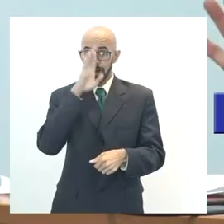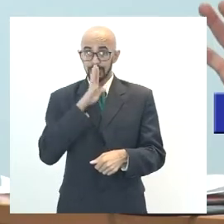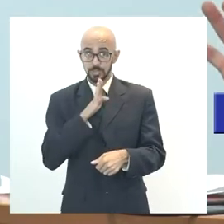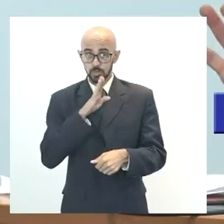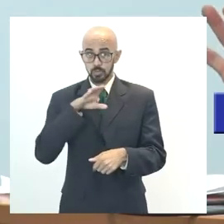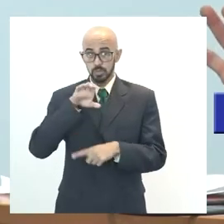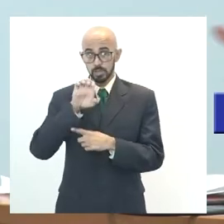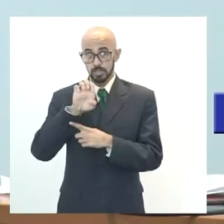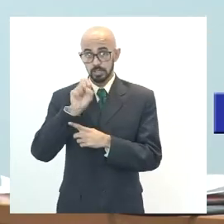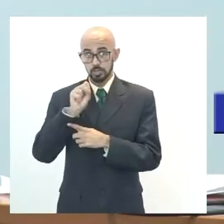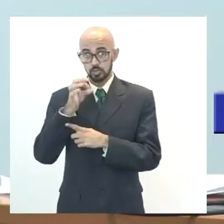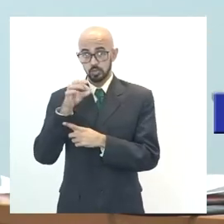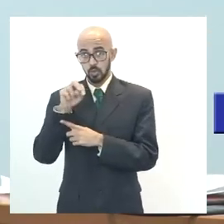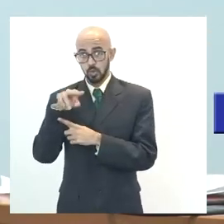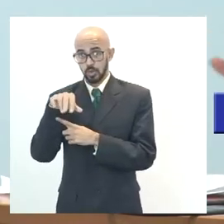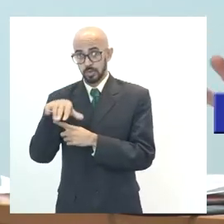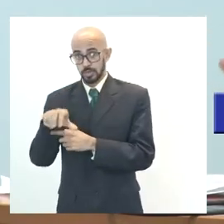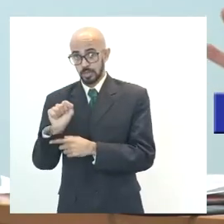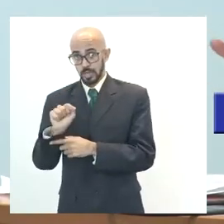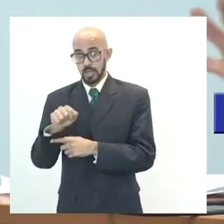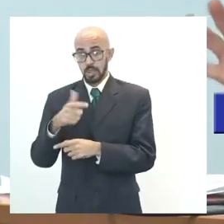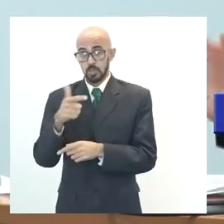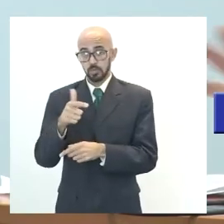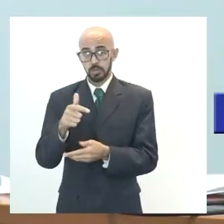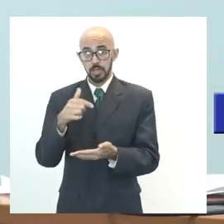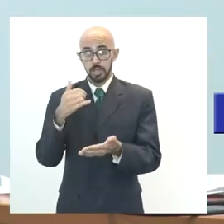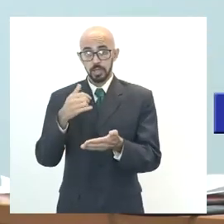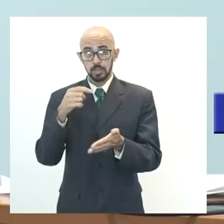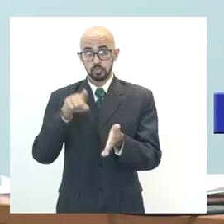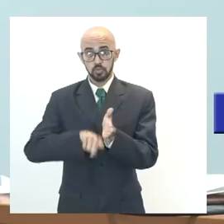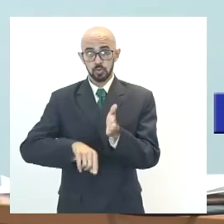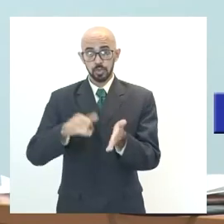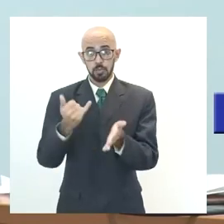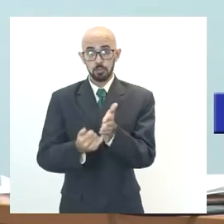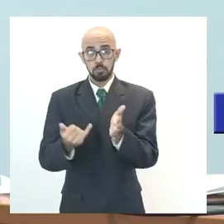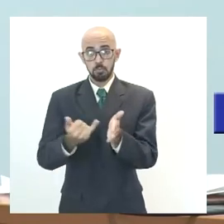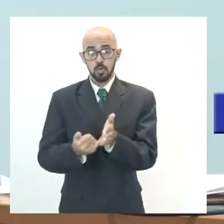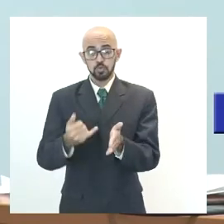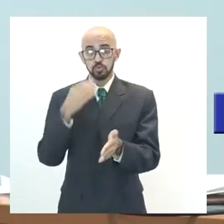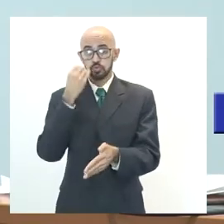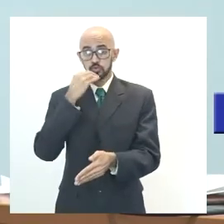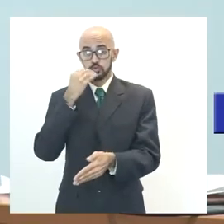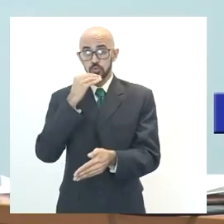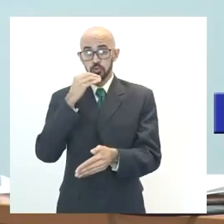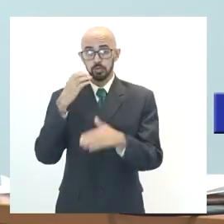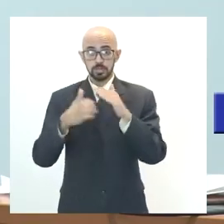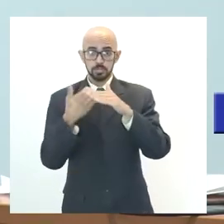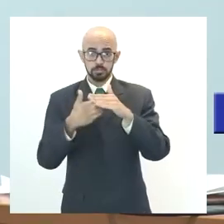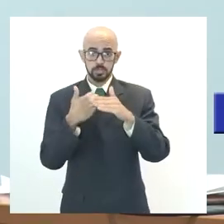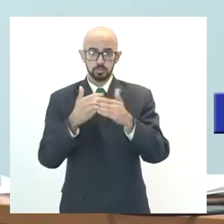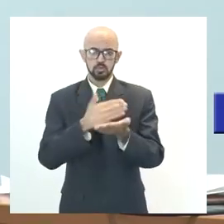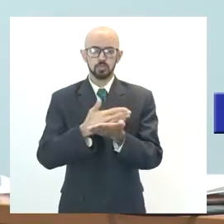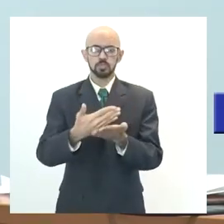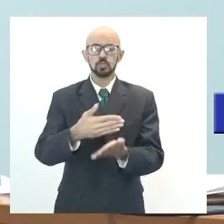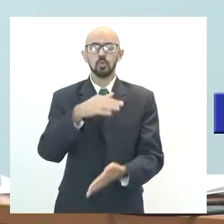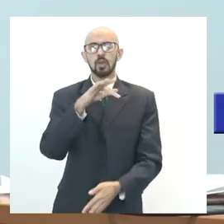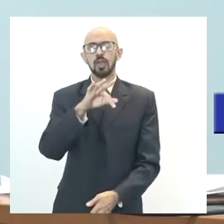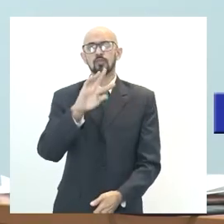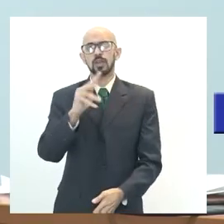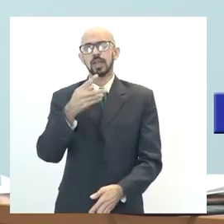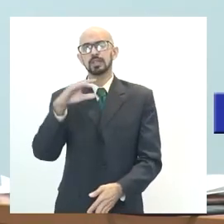mundo inteiro não tributa a distribuição núcleo dividendos das empresas e começou com Fernando Henrique Cardoso em